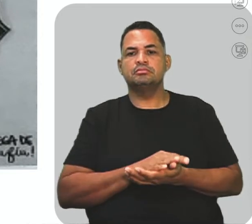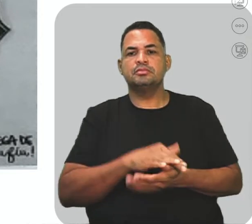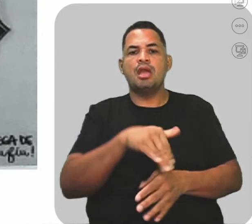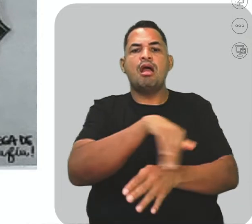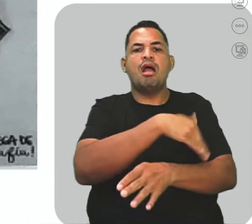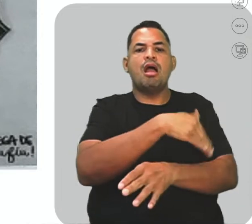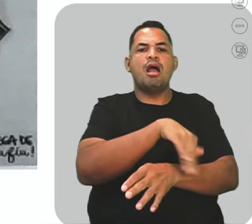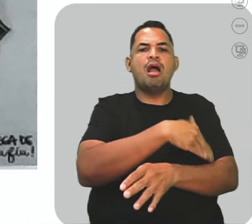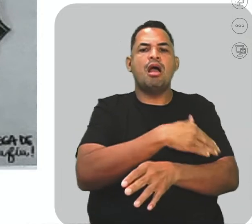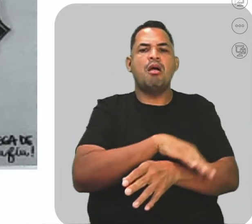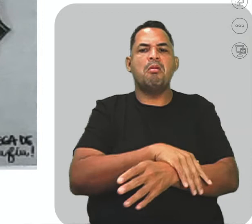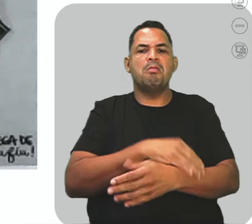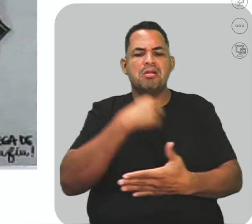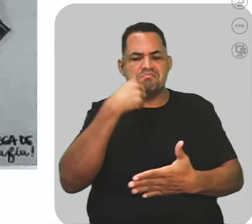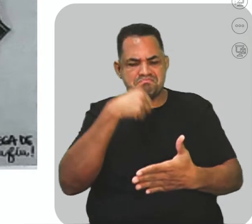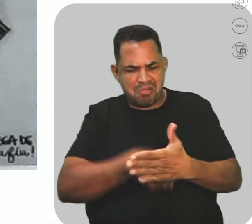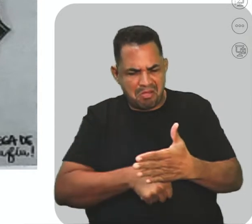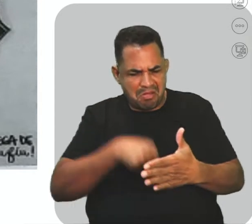um campo de batalha.